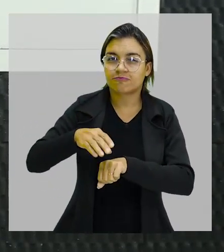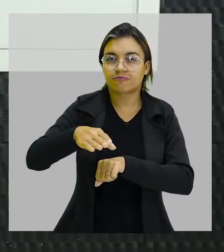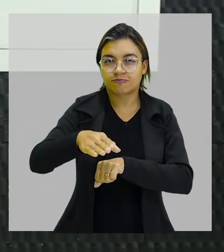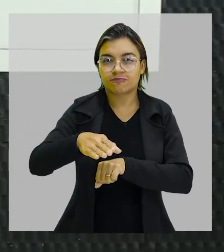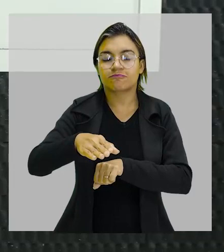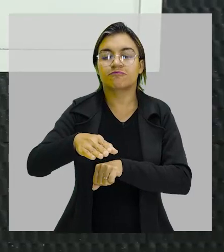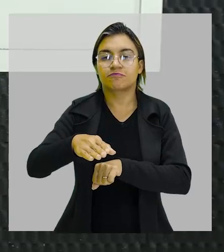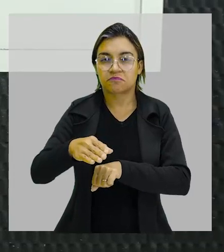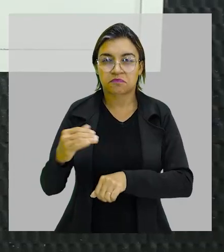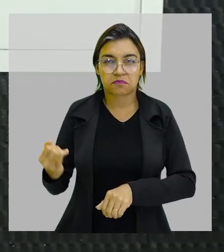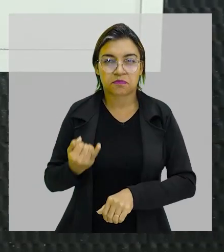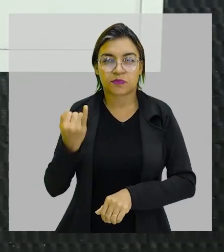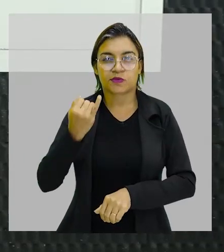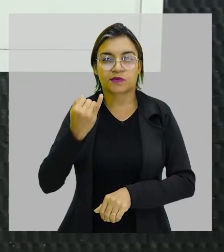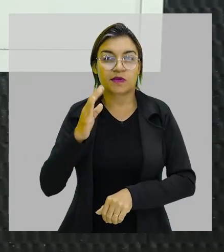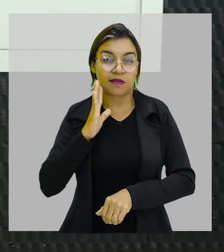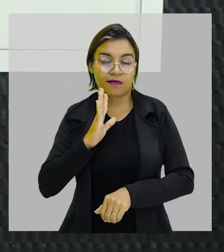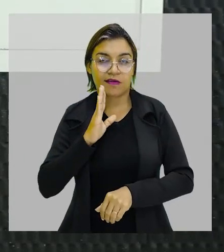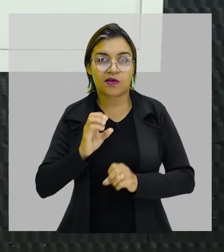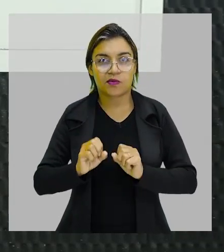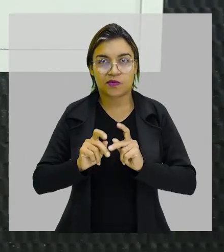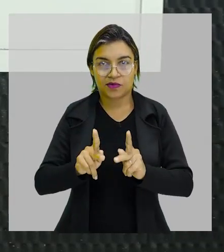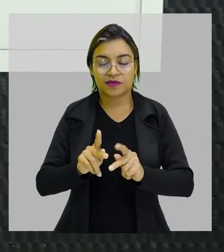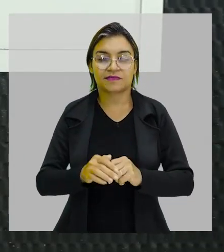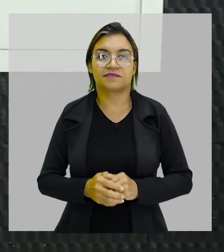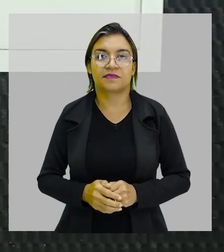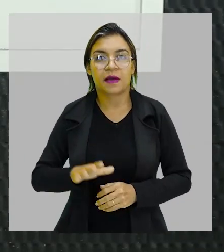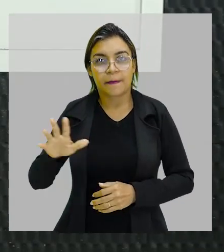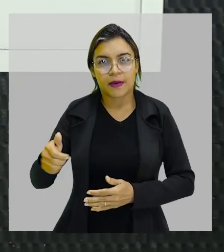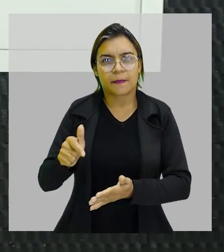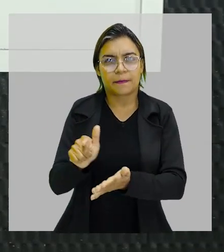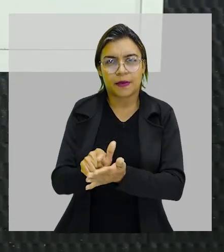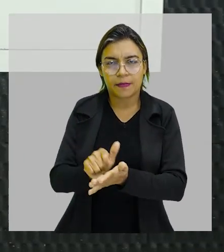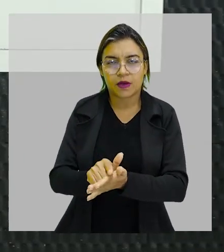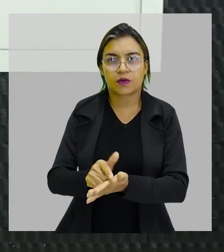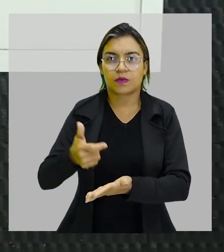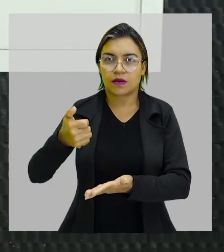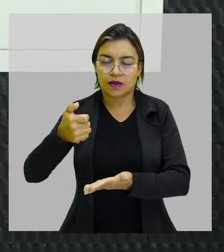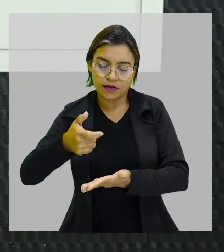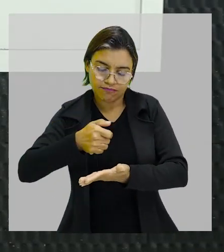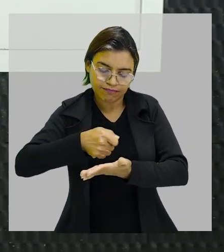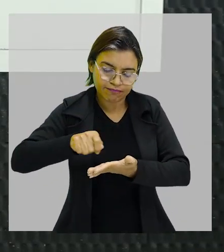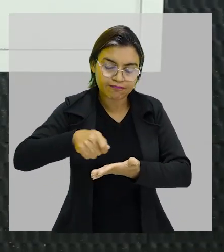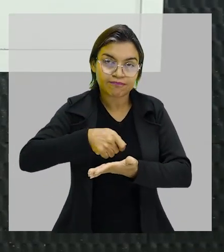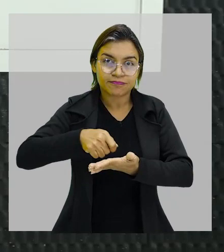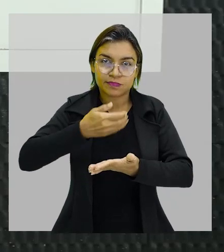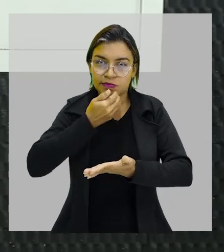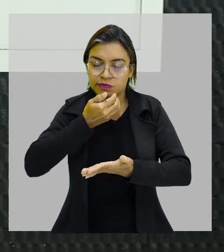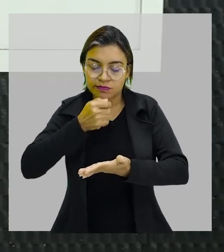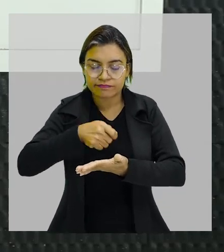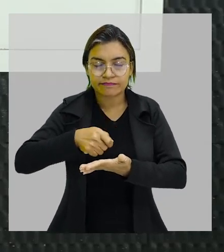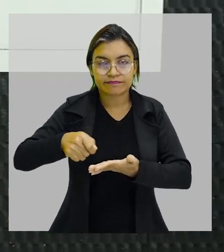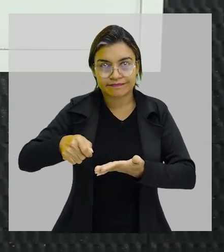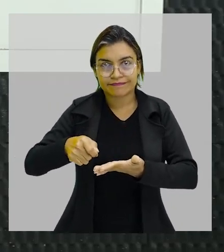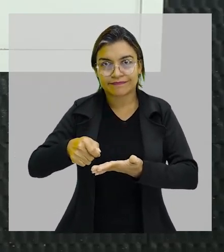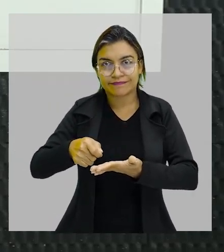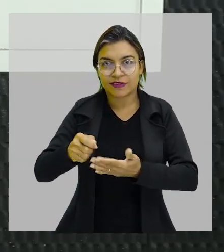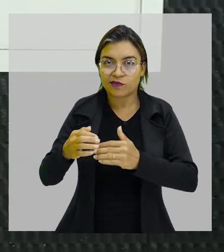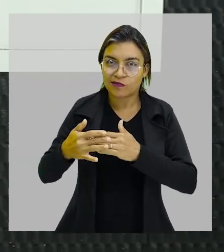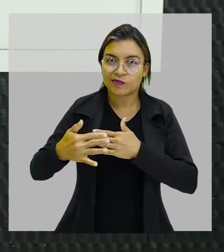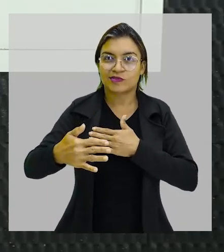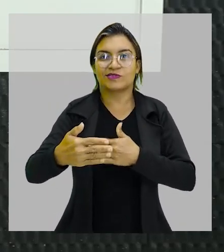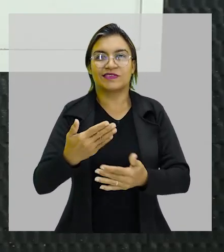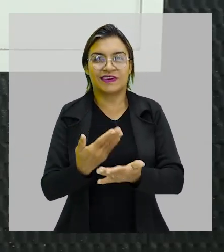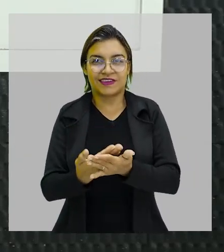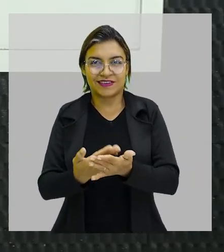exercício bacana para que seja respondido, tá ok? Então, pegue papel, caneta, faça suas anotações, tá certo? E vamos para a aula. Então vamos